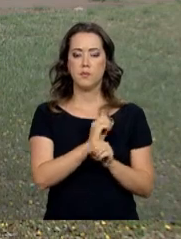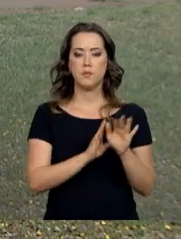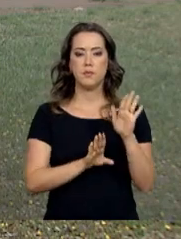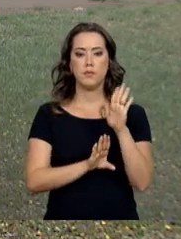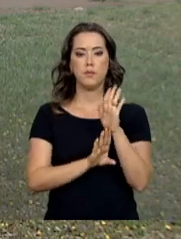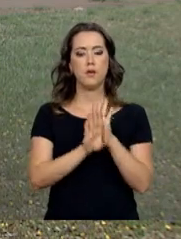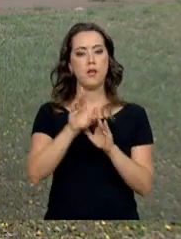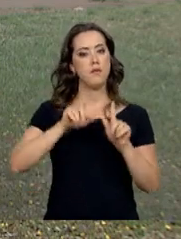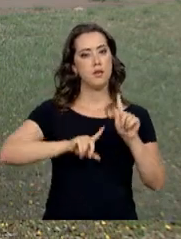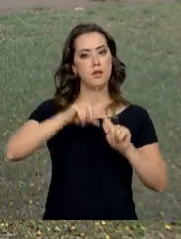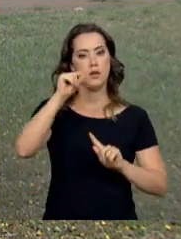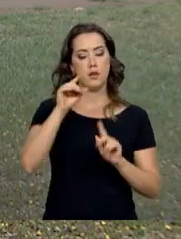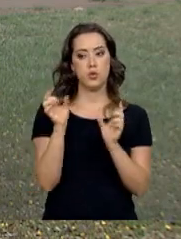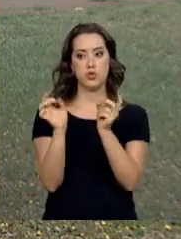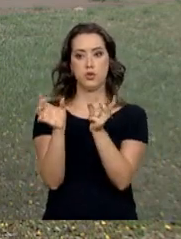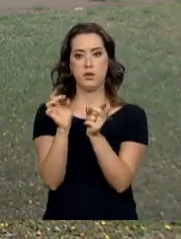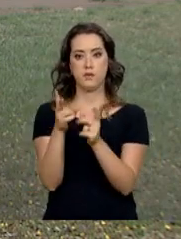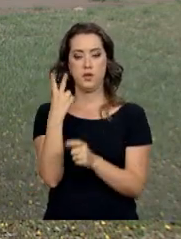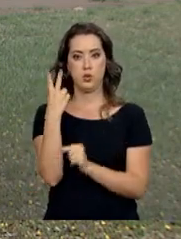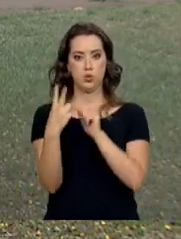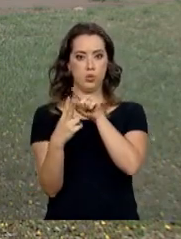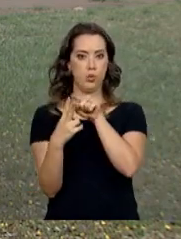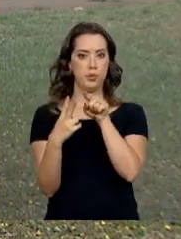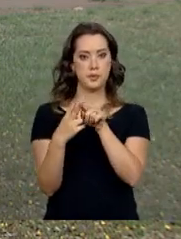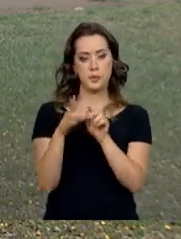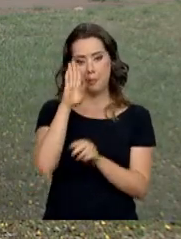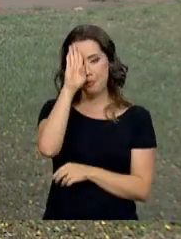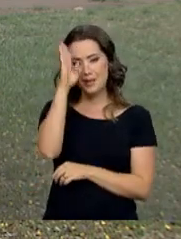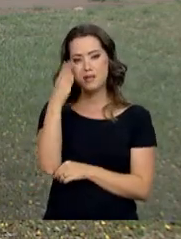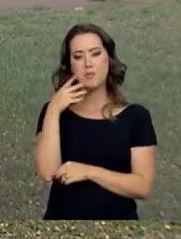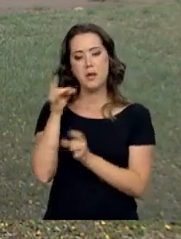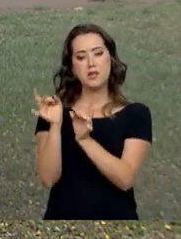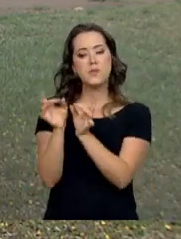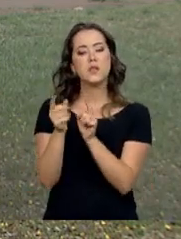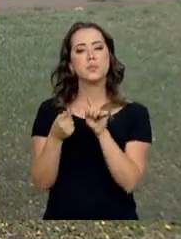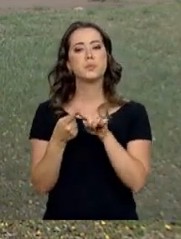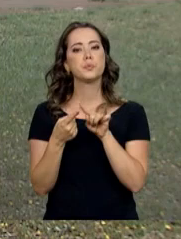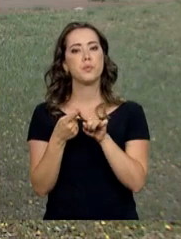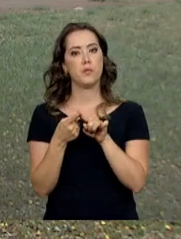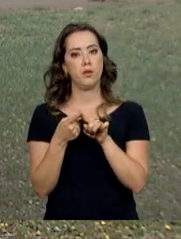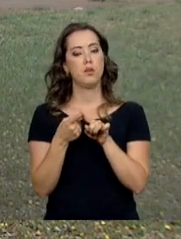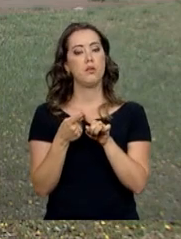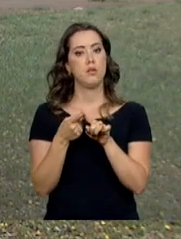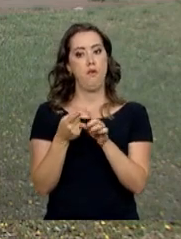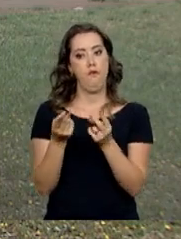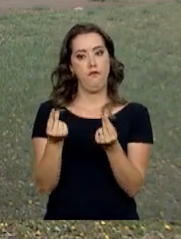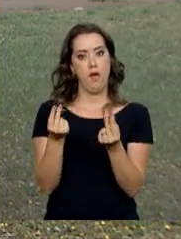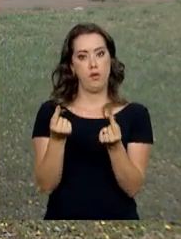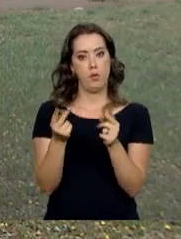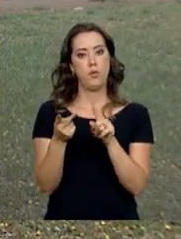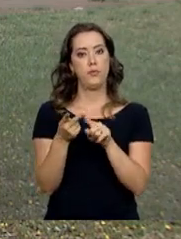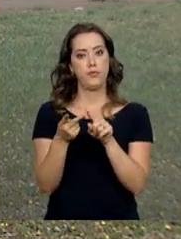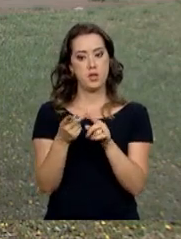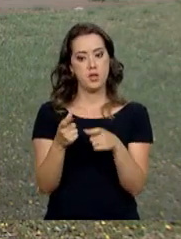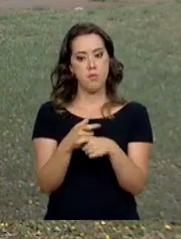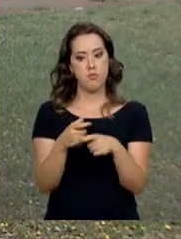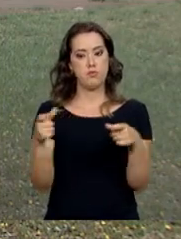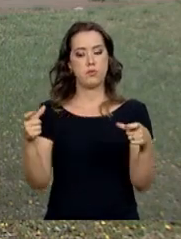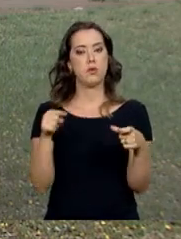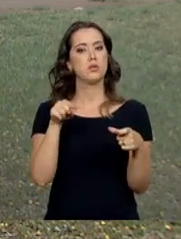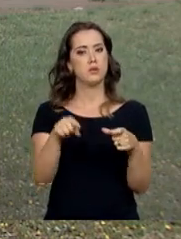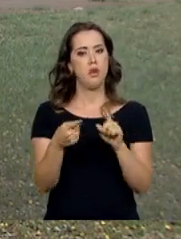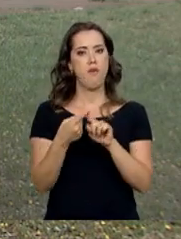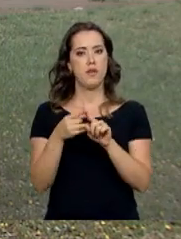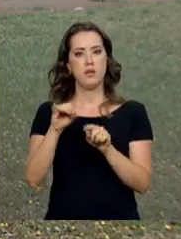nas exportações de dois dos principais produtos vendidos pelo brasil tanto em termos de valor quanto em volume as vendas